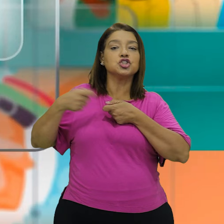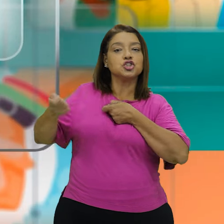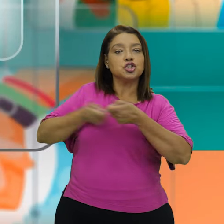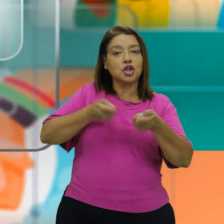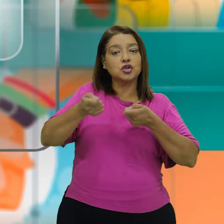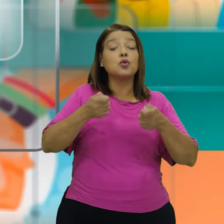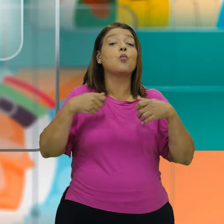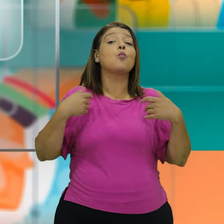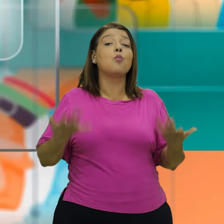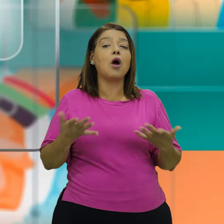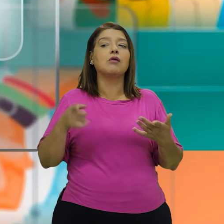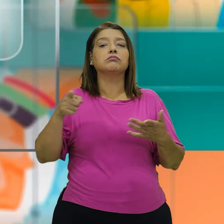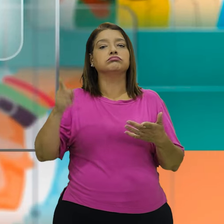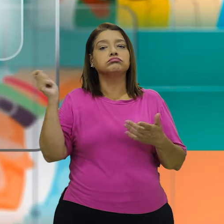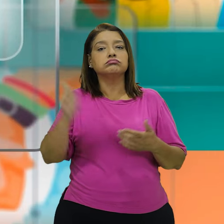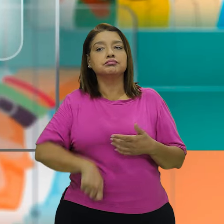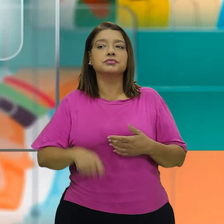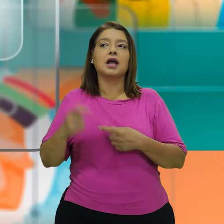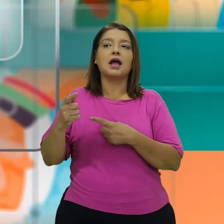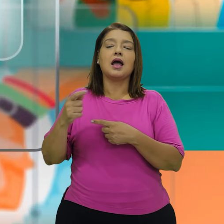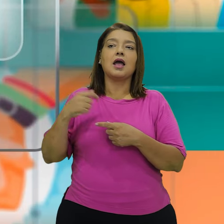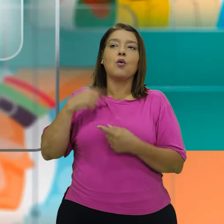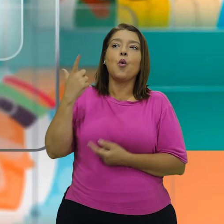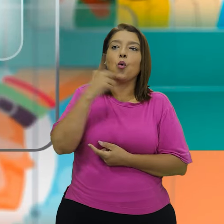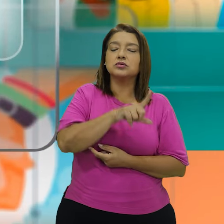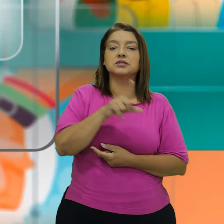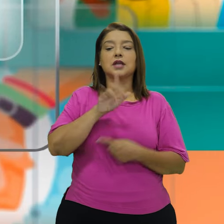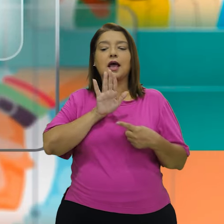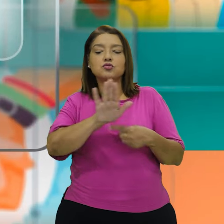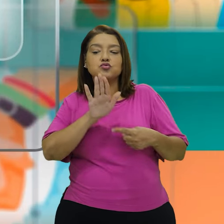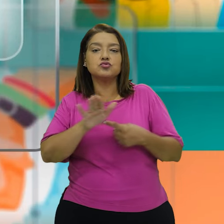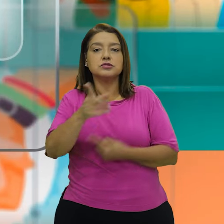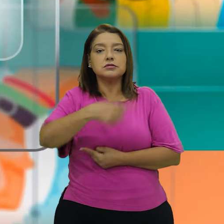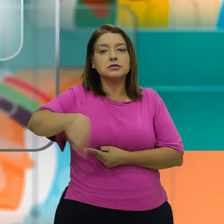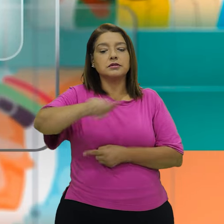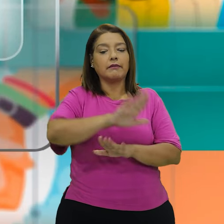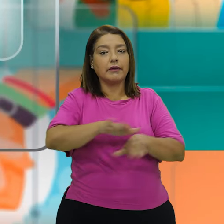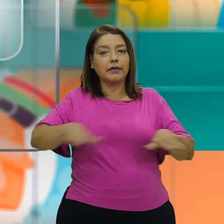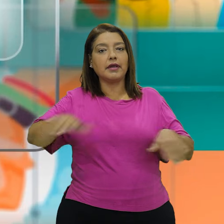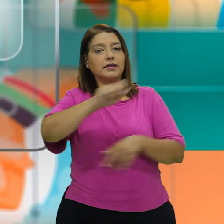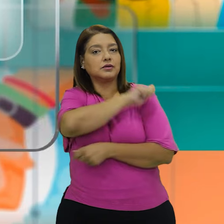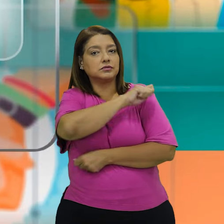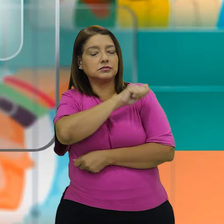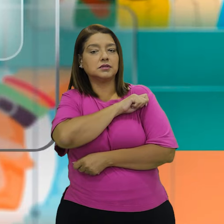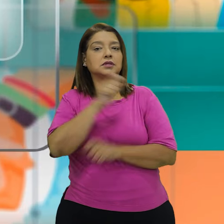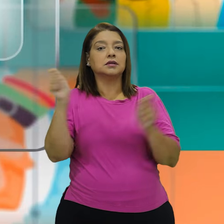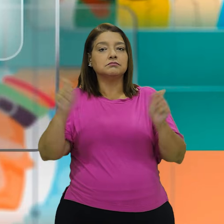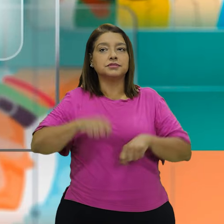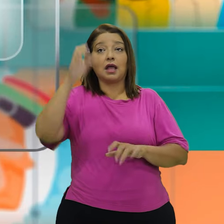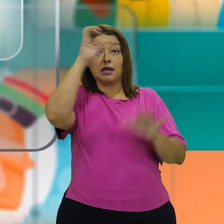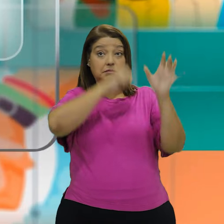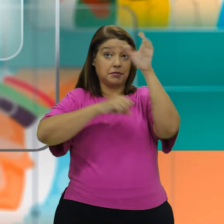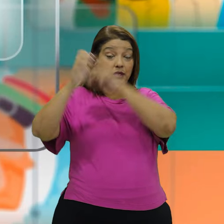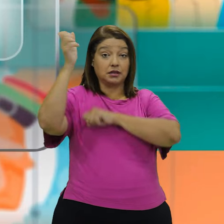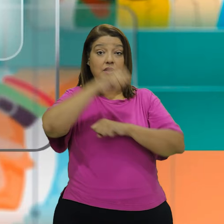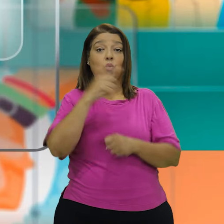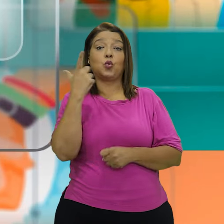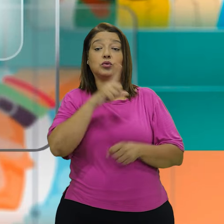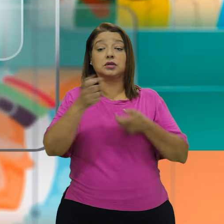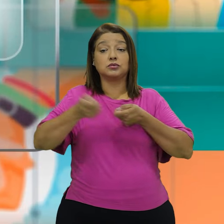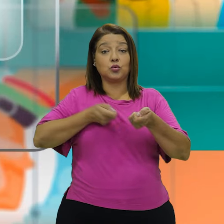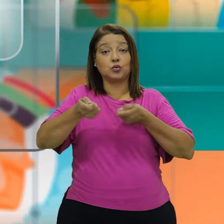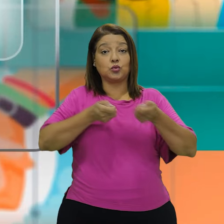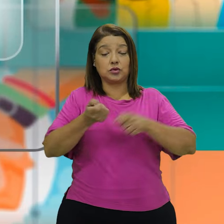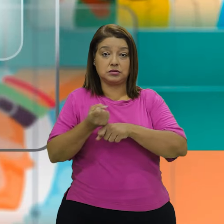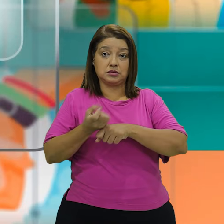gerenciá-lo. Quais são as abordagens mais eficazes que as crianças e jovens podem adotar para controlar